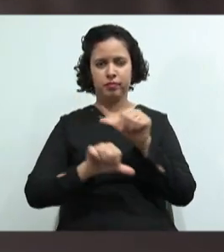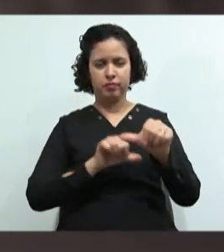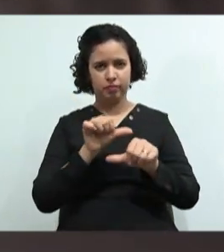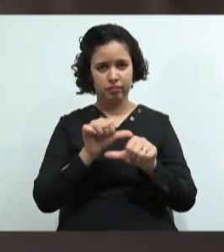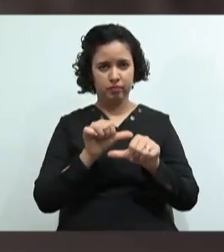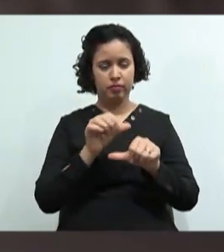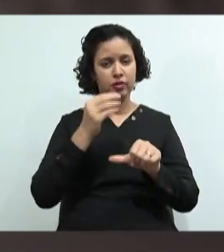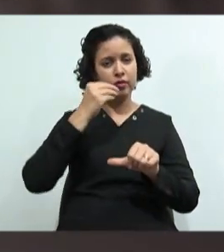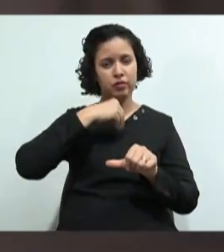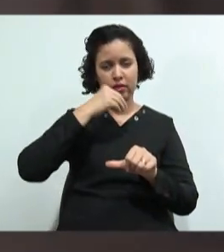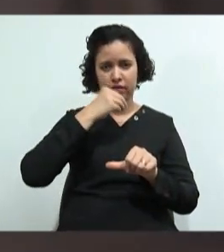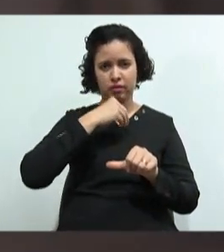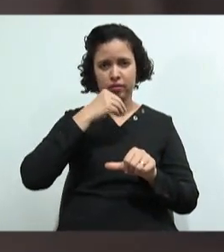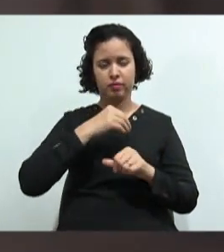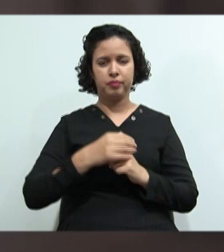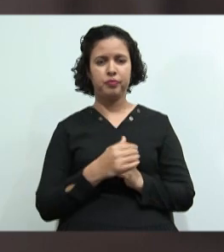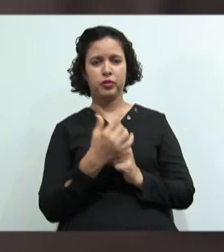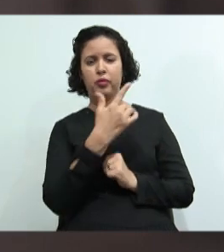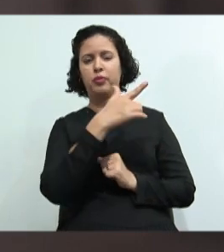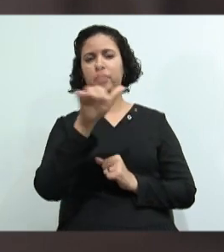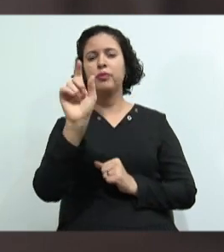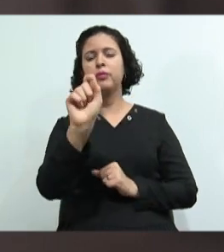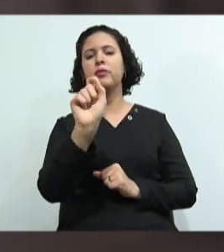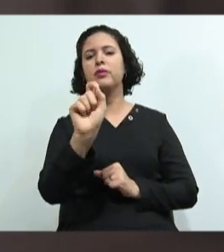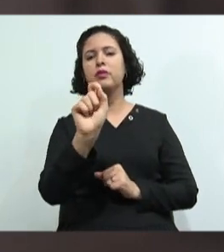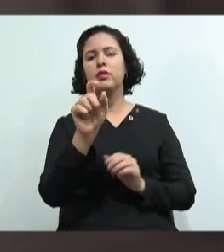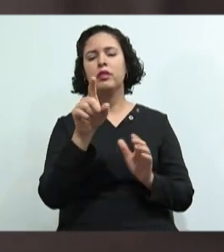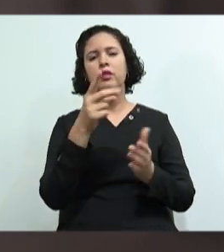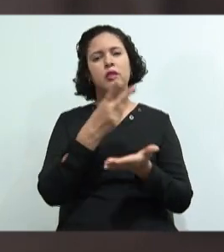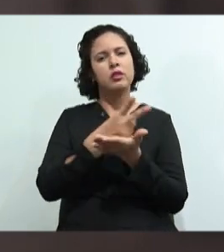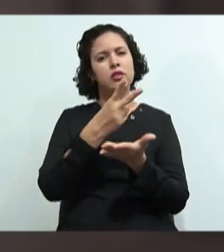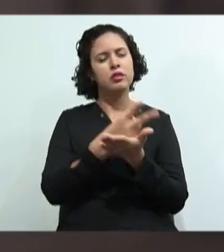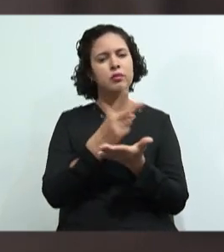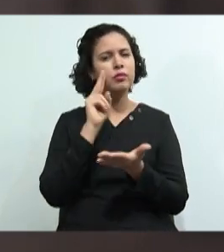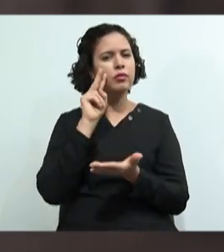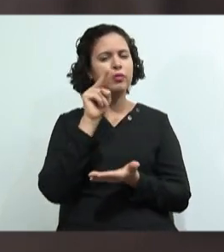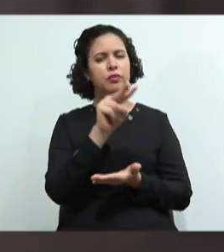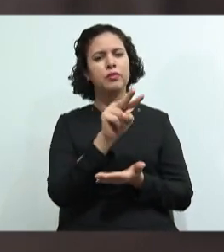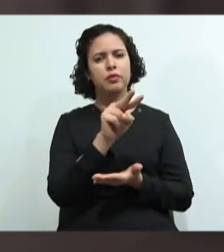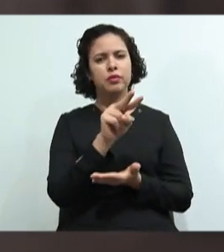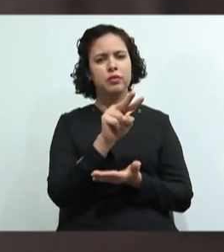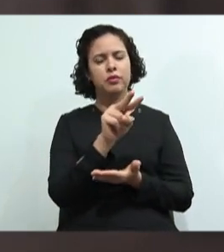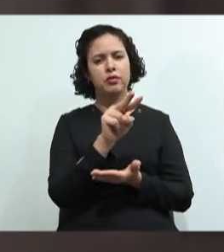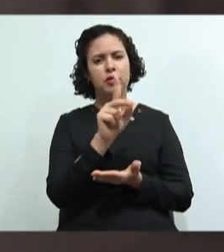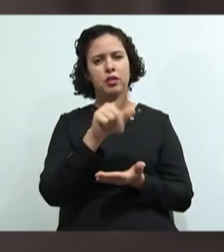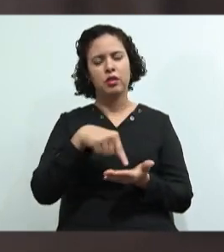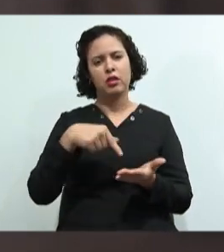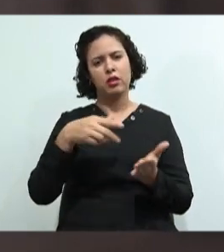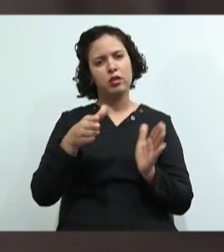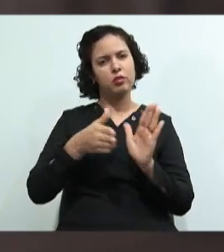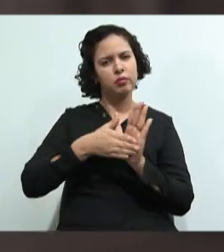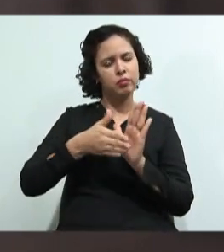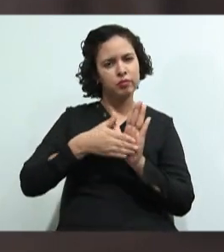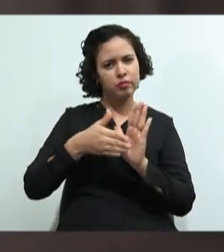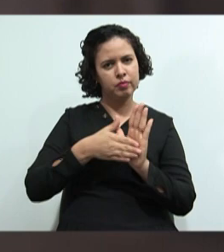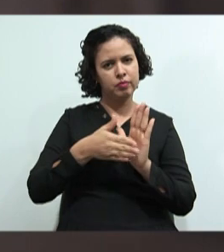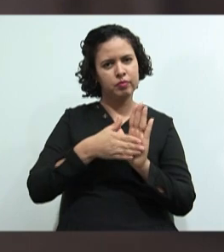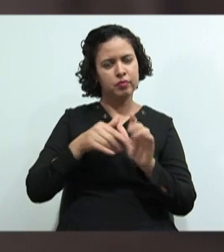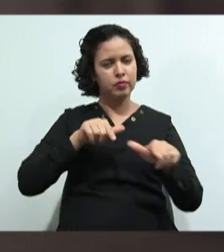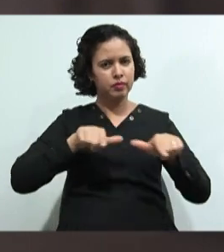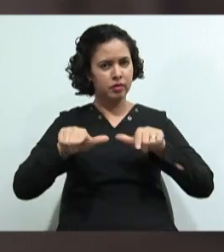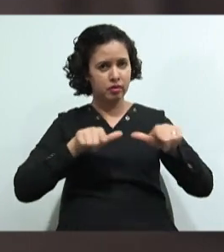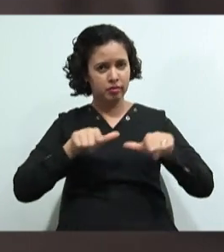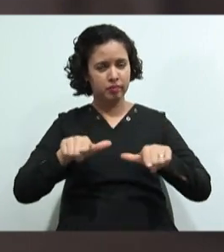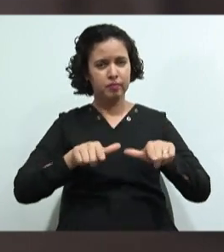poucos dias num ponto fraco. A outra questão é sempre ter em vista o plano de ação. Sempre que